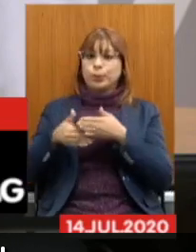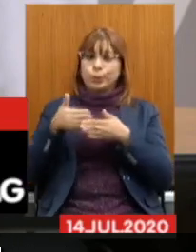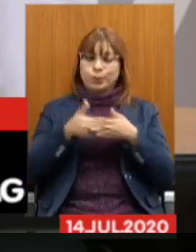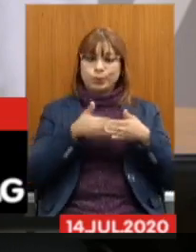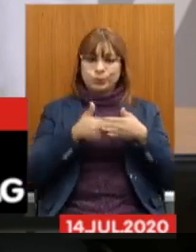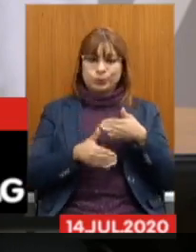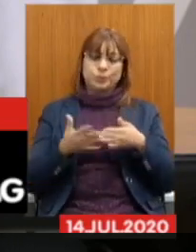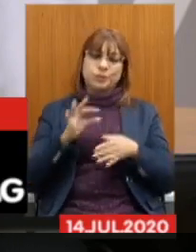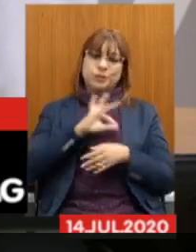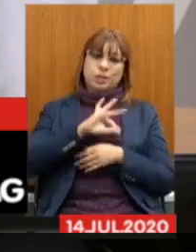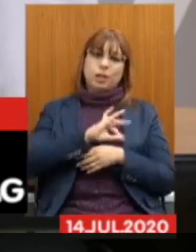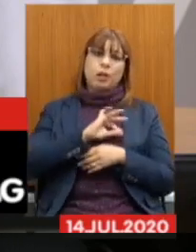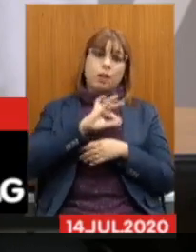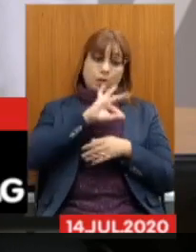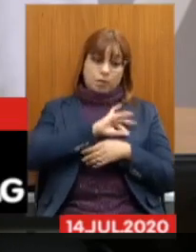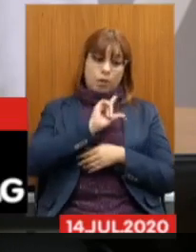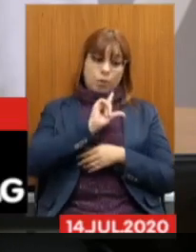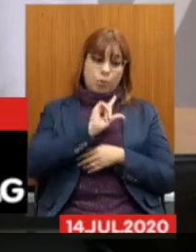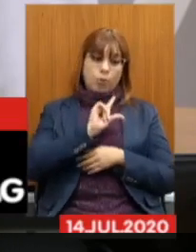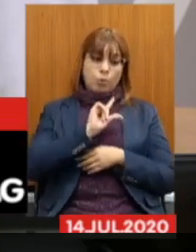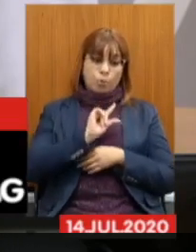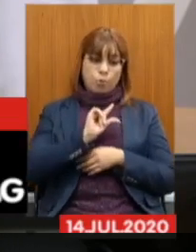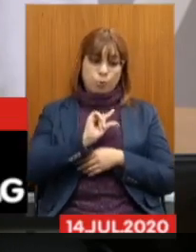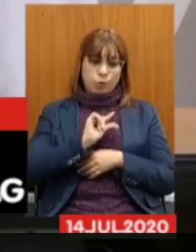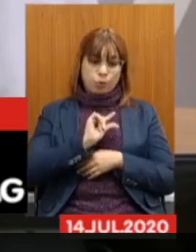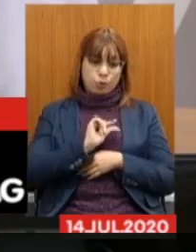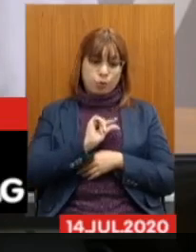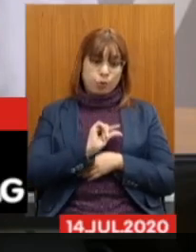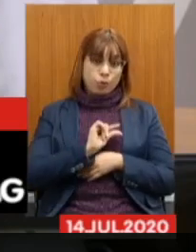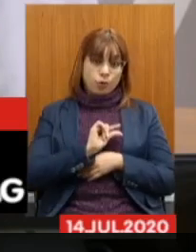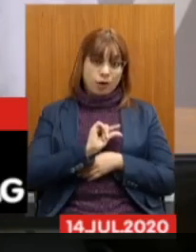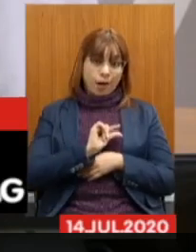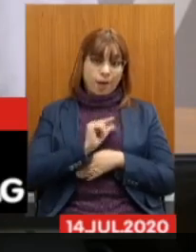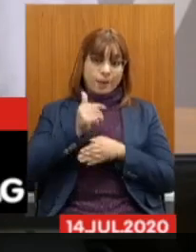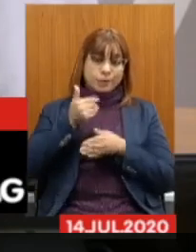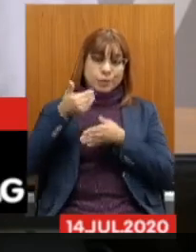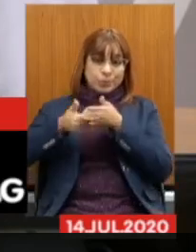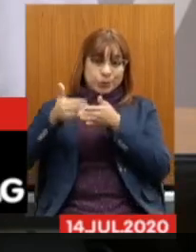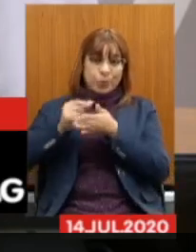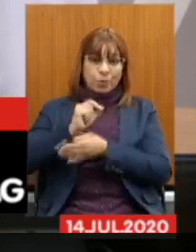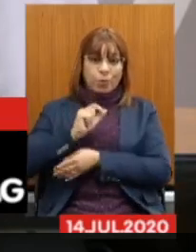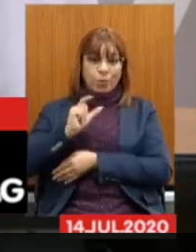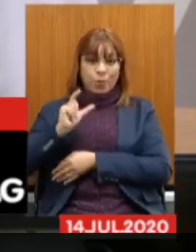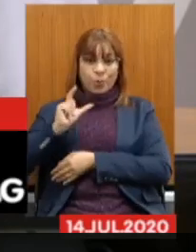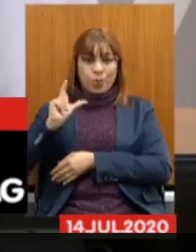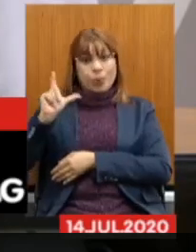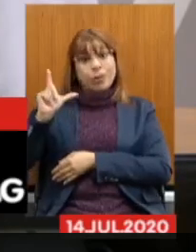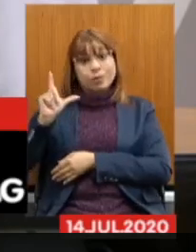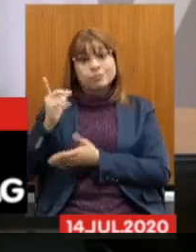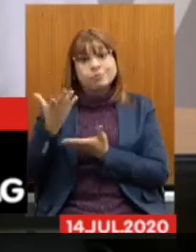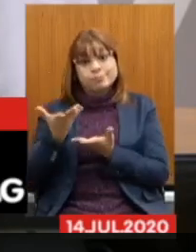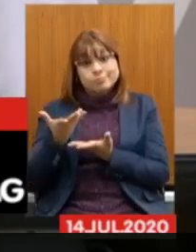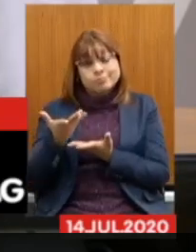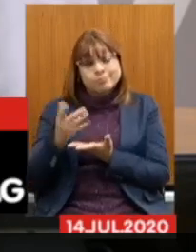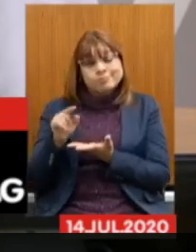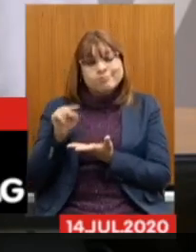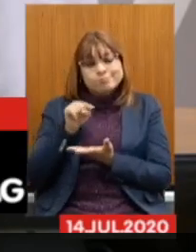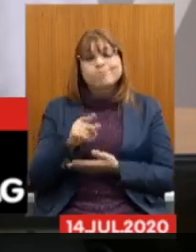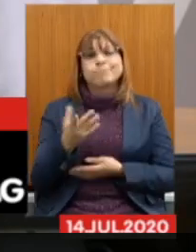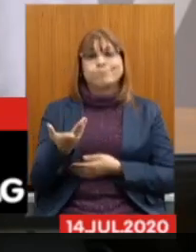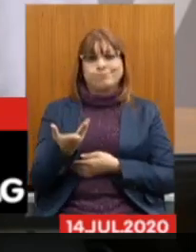tende a ficar menor, enquanto a contribuição tende a ficar maior. É esse um binômio